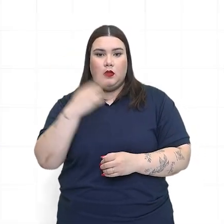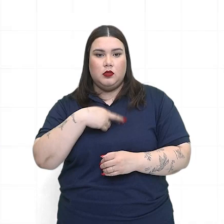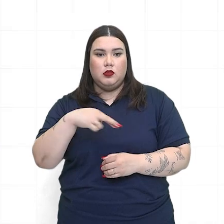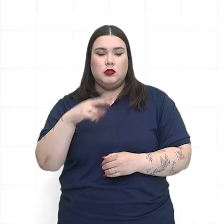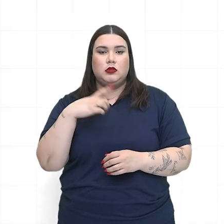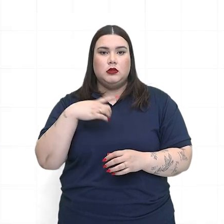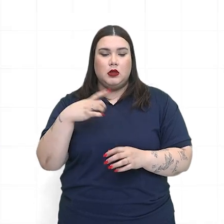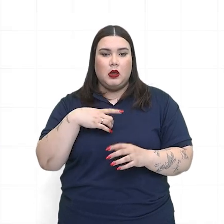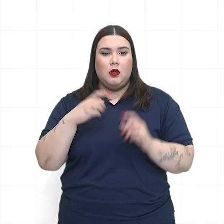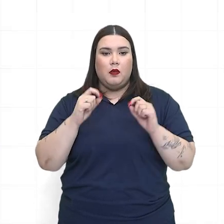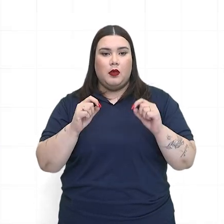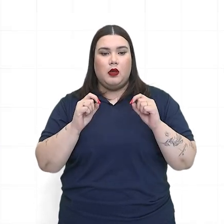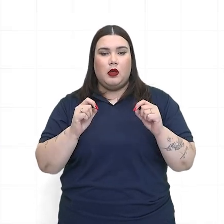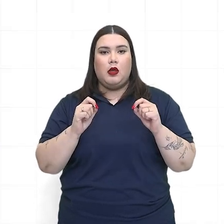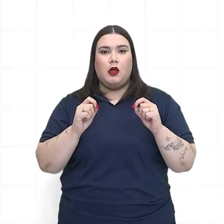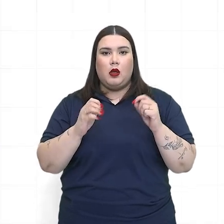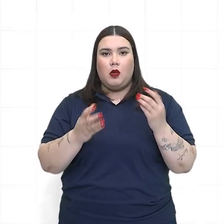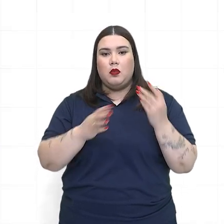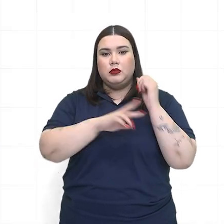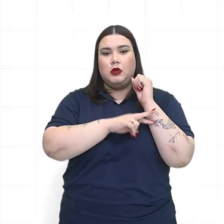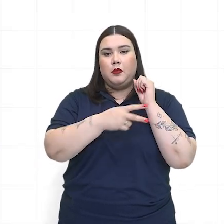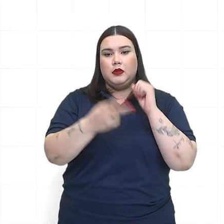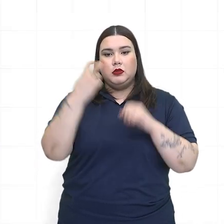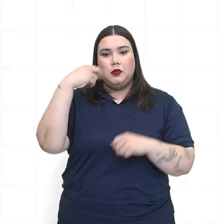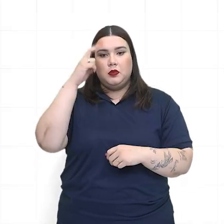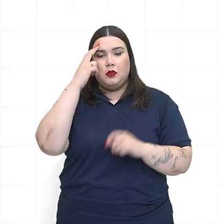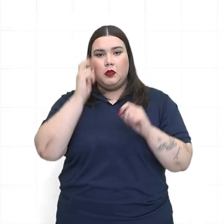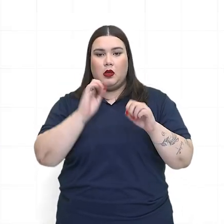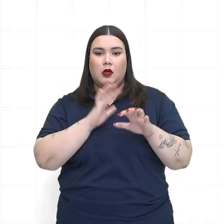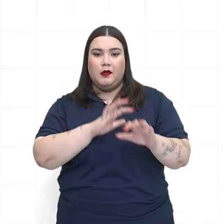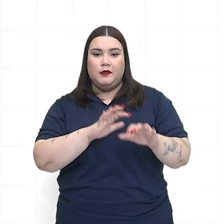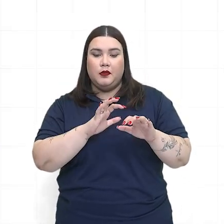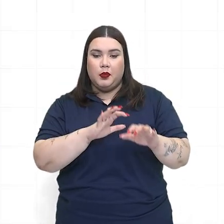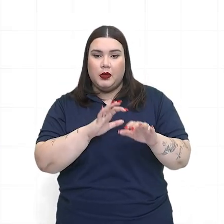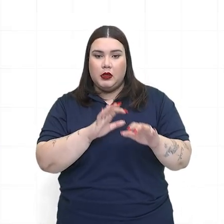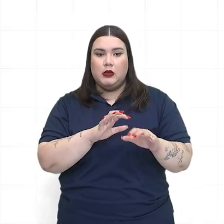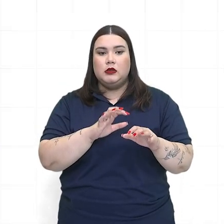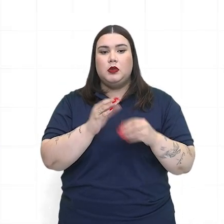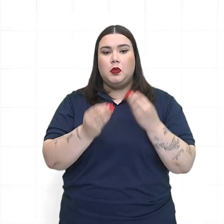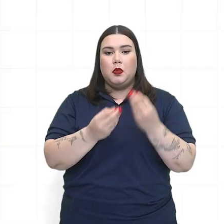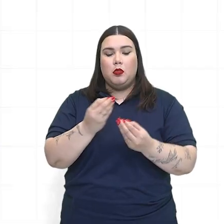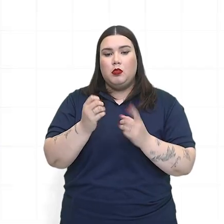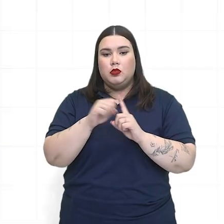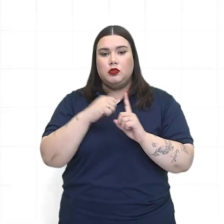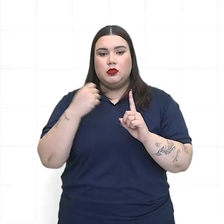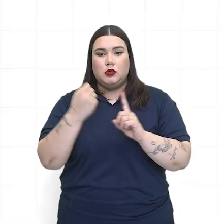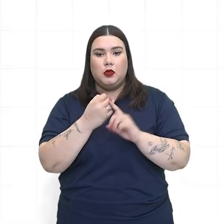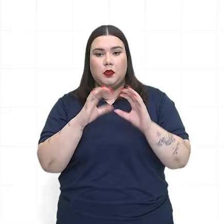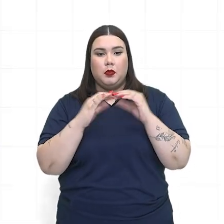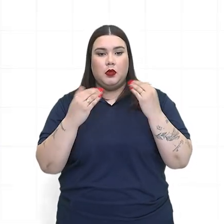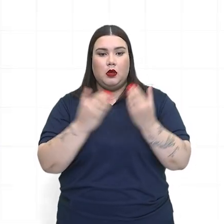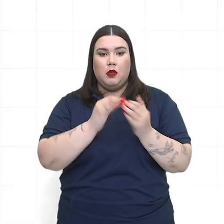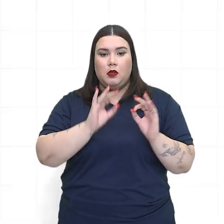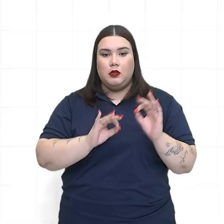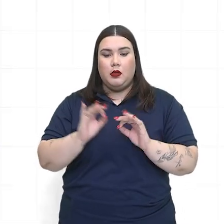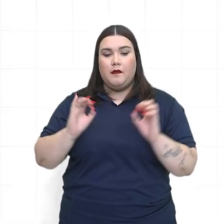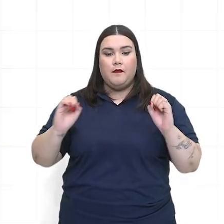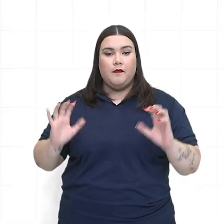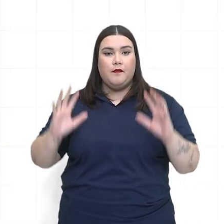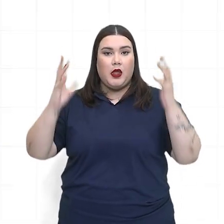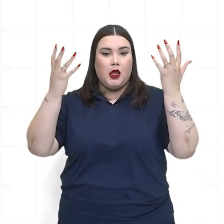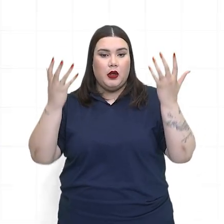cultural, que é o que influencia e molda a forma como as comunidades se organizam, celebram